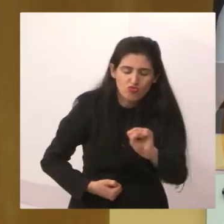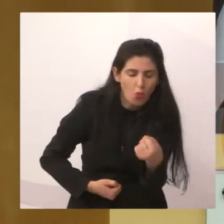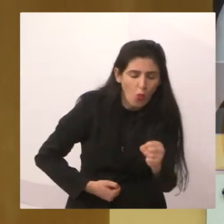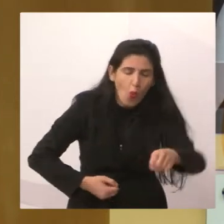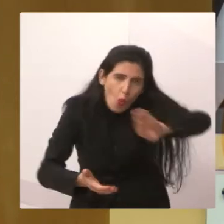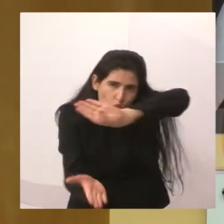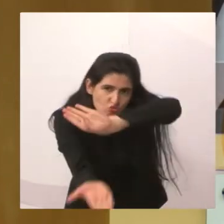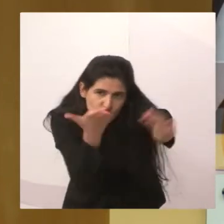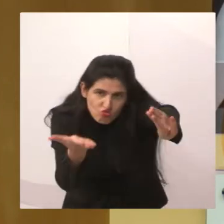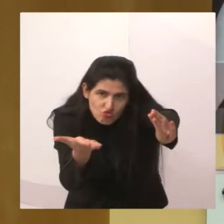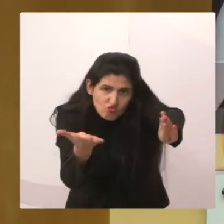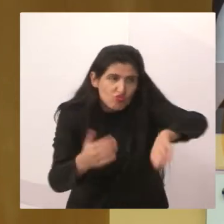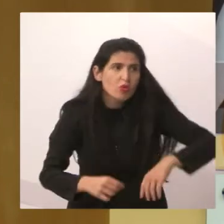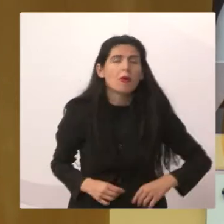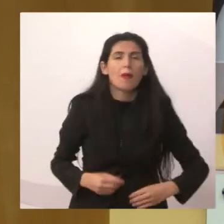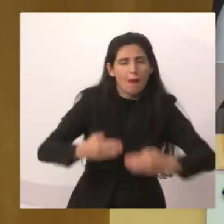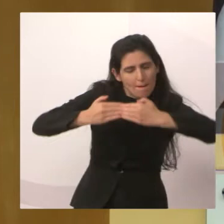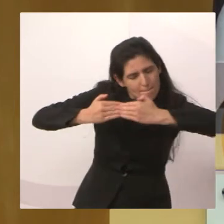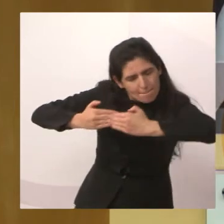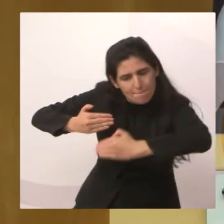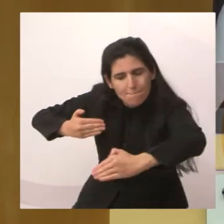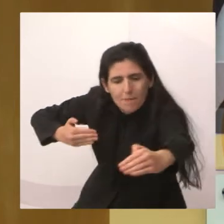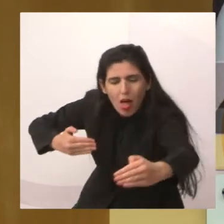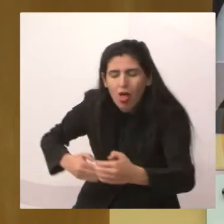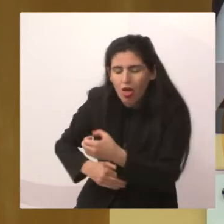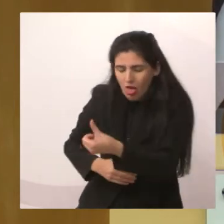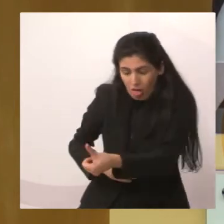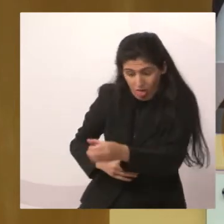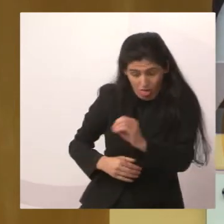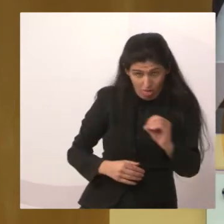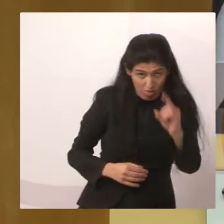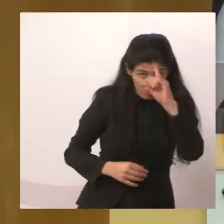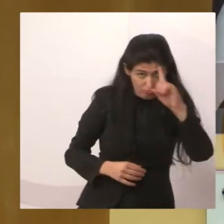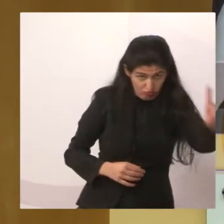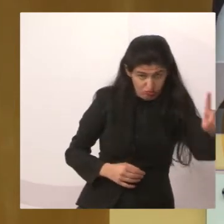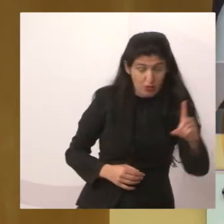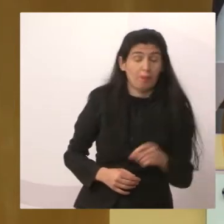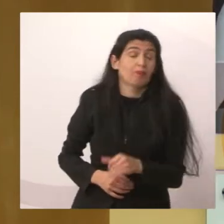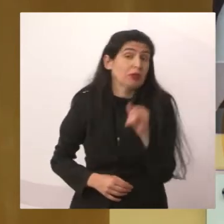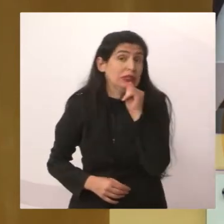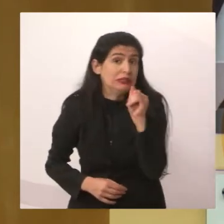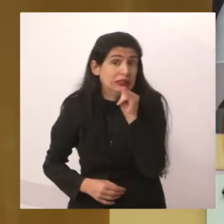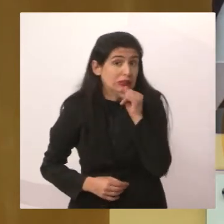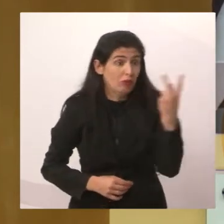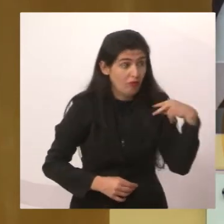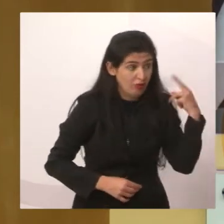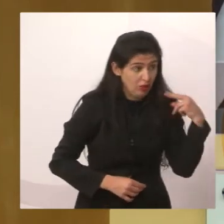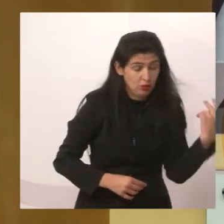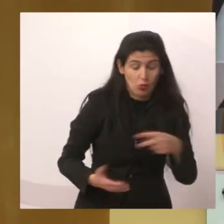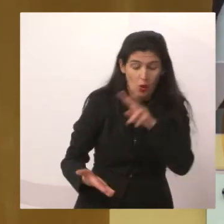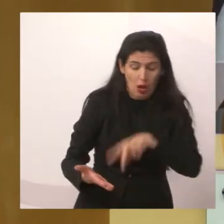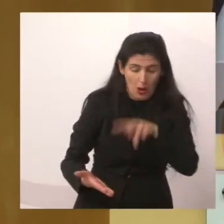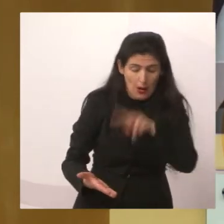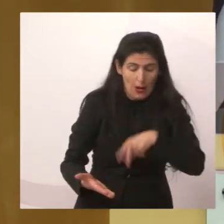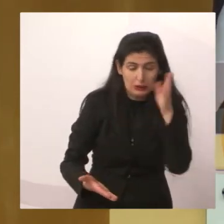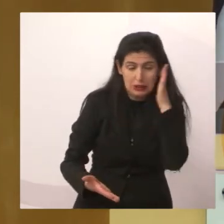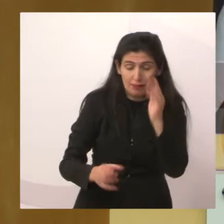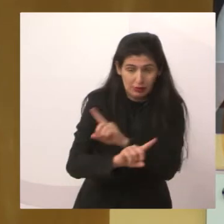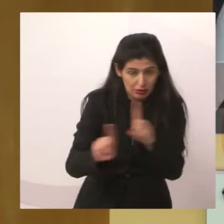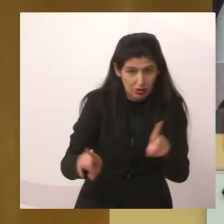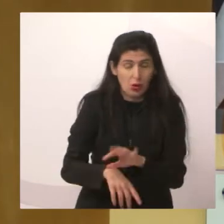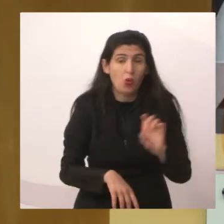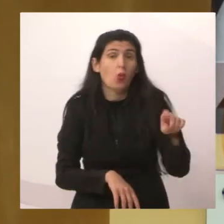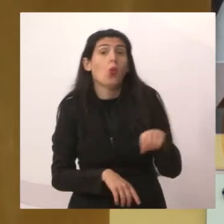que, decorrido o prazo de 60 dias, sem a análise dos vereadores dessa casa sobre as contas dos ex-prefeitos,